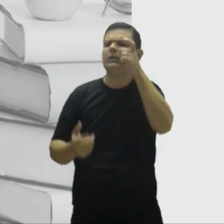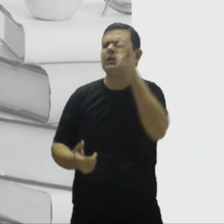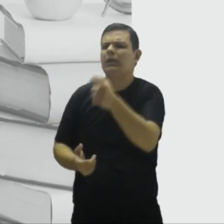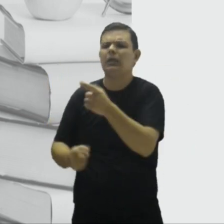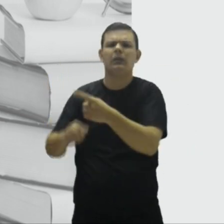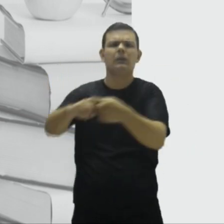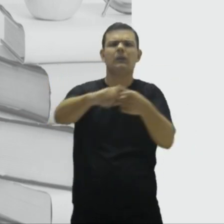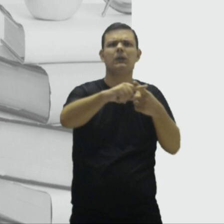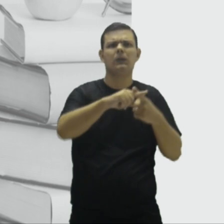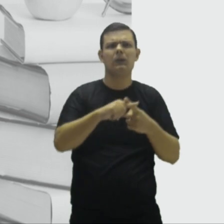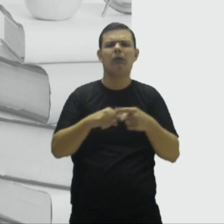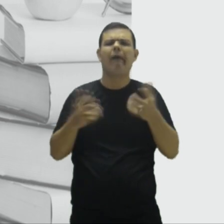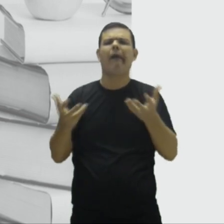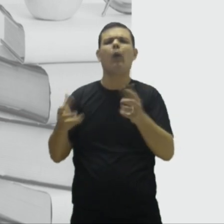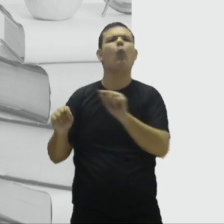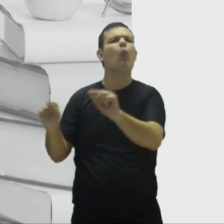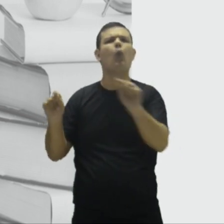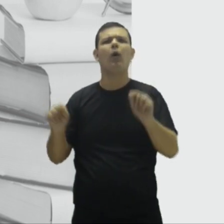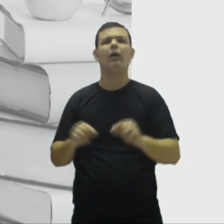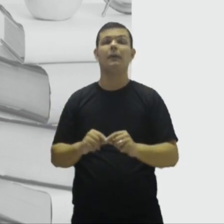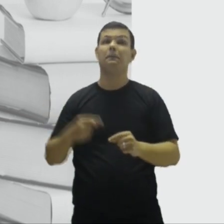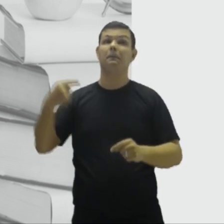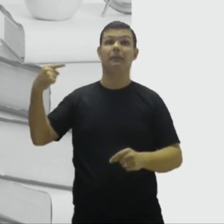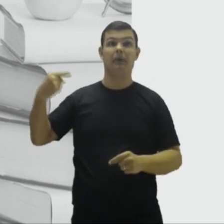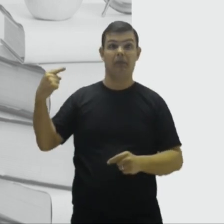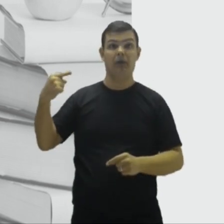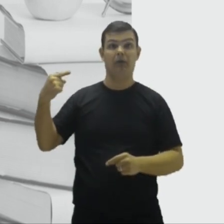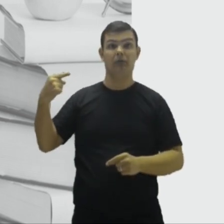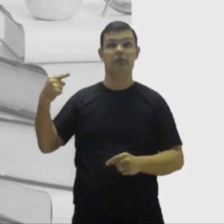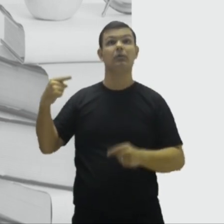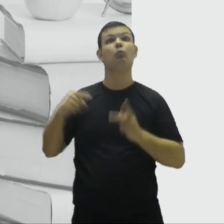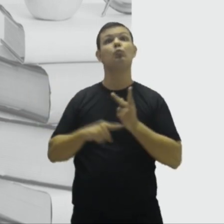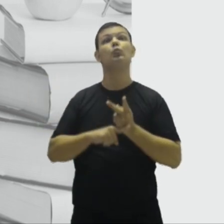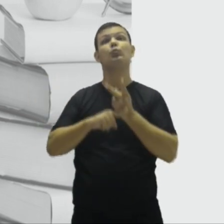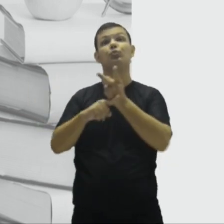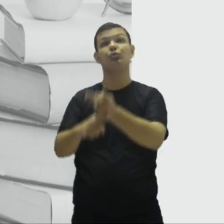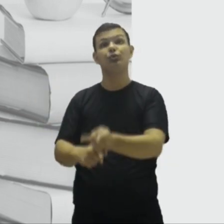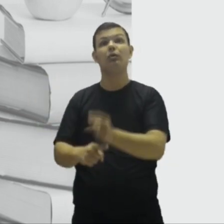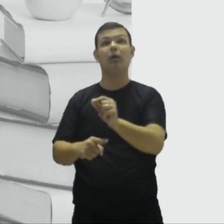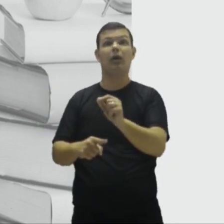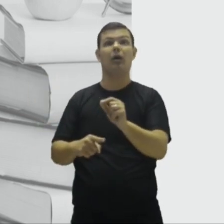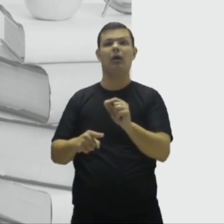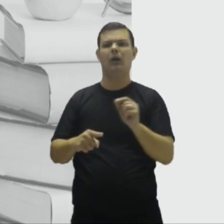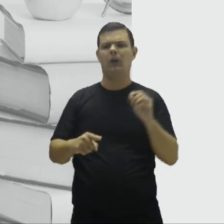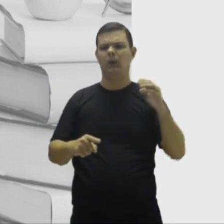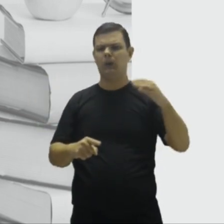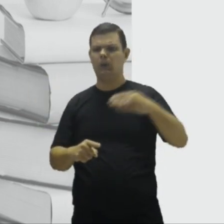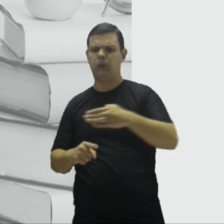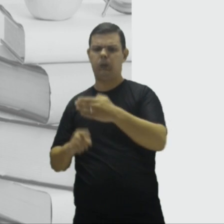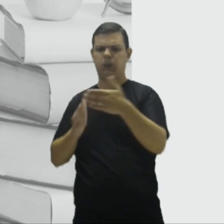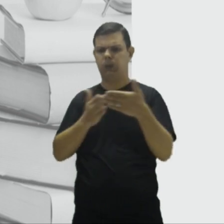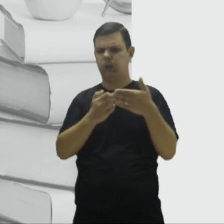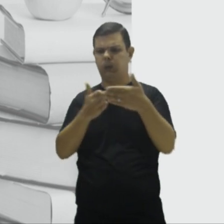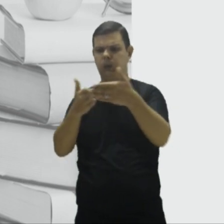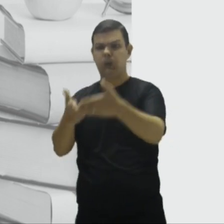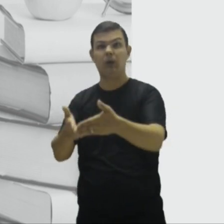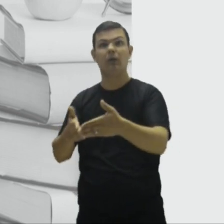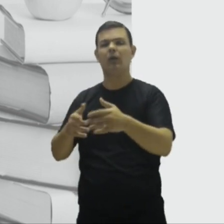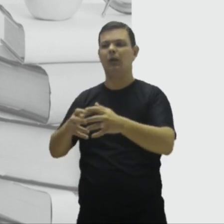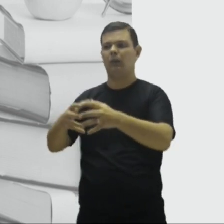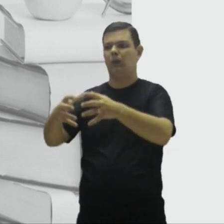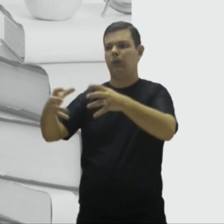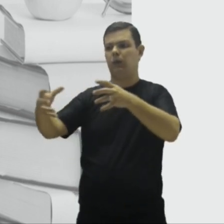queriam o que na nossa região? Primeiro, eles vinham em busca de novas rotas comerciais,